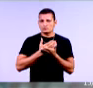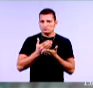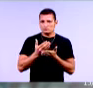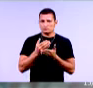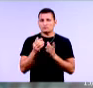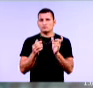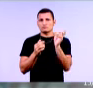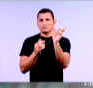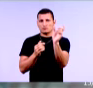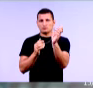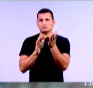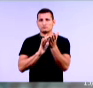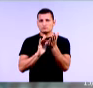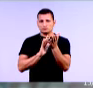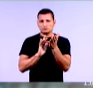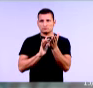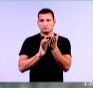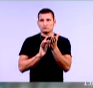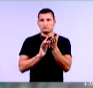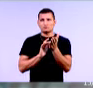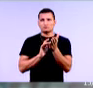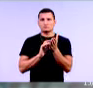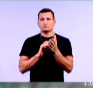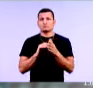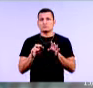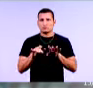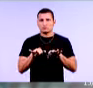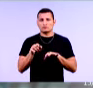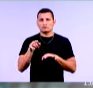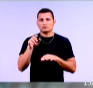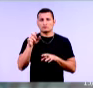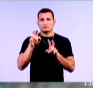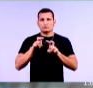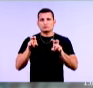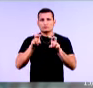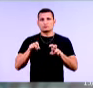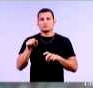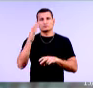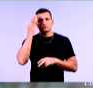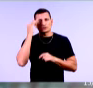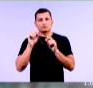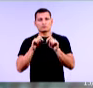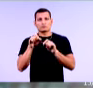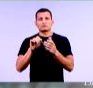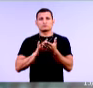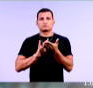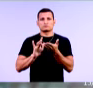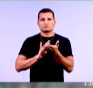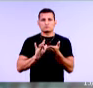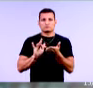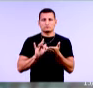o smartphone, programei class smartphone, o computador passa a saber o que é um smartphone.